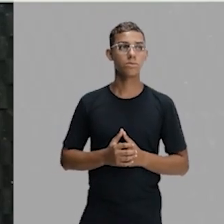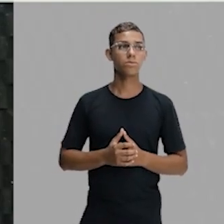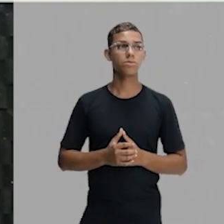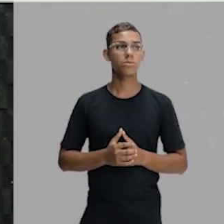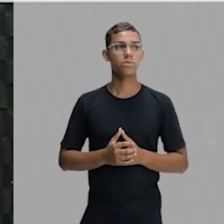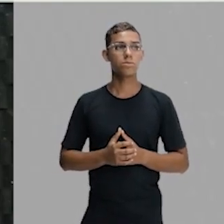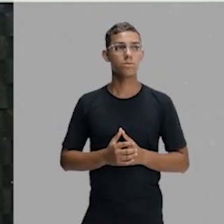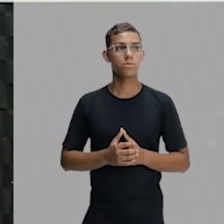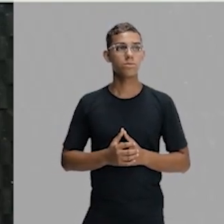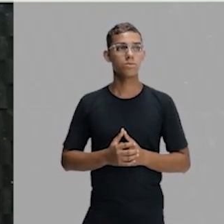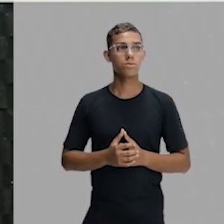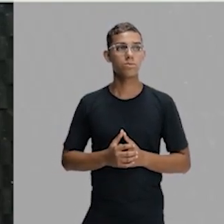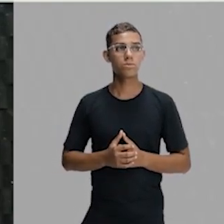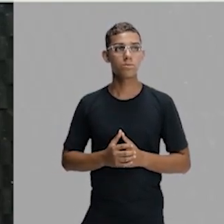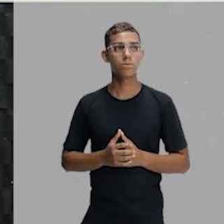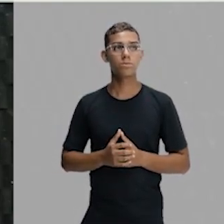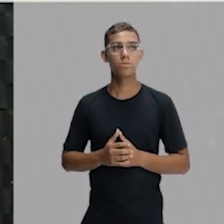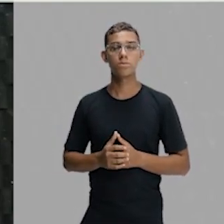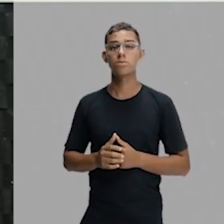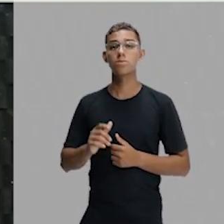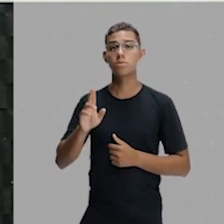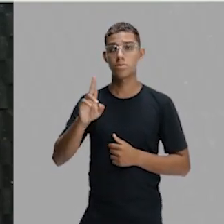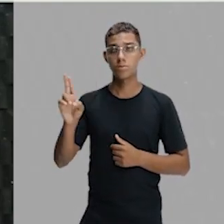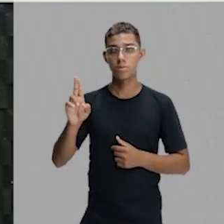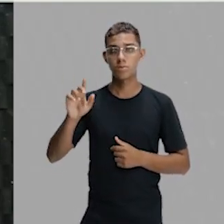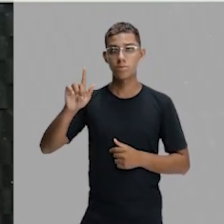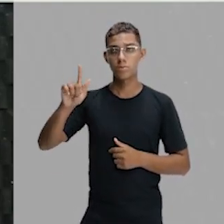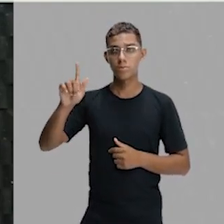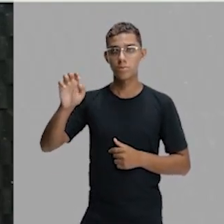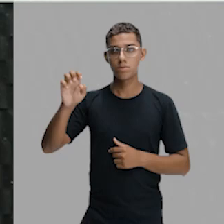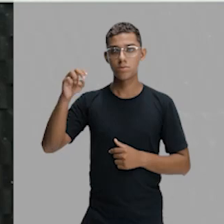desse genótipo aqui, ó, é o genótipo